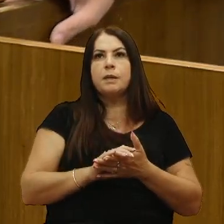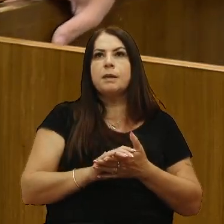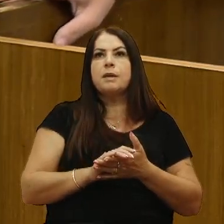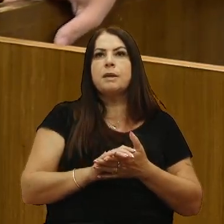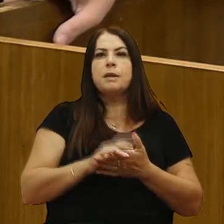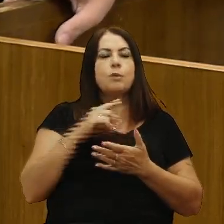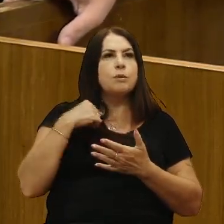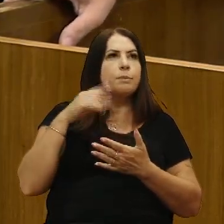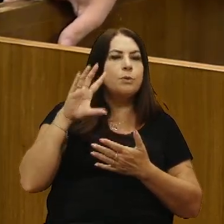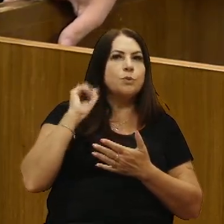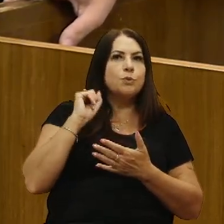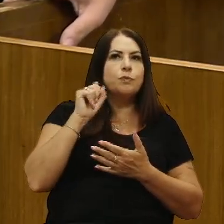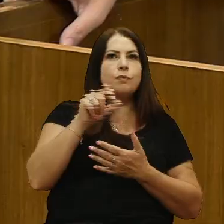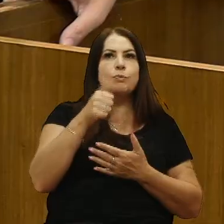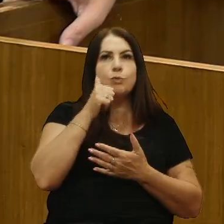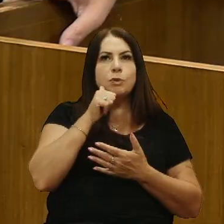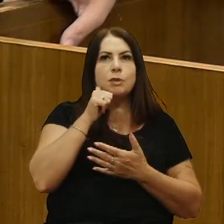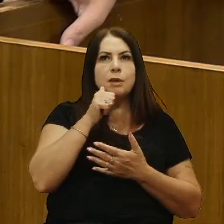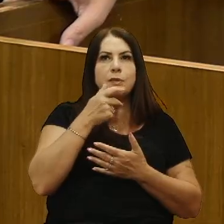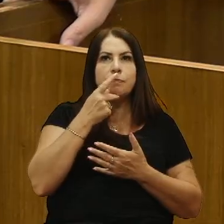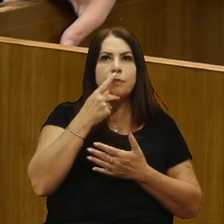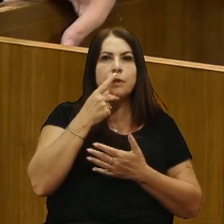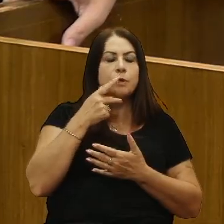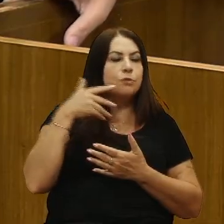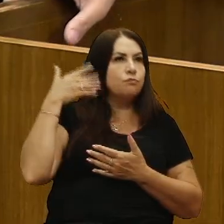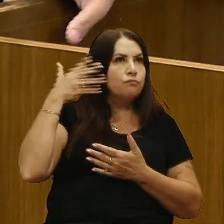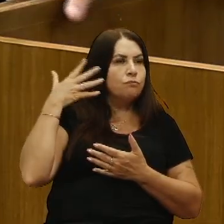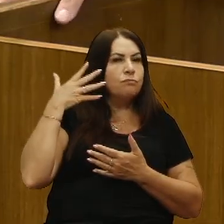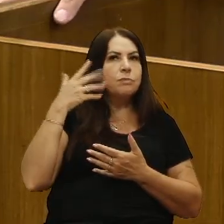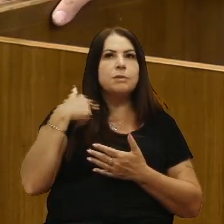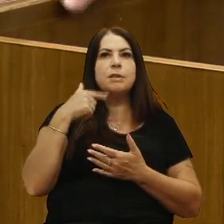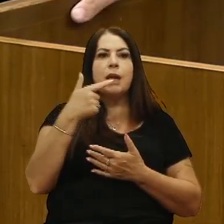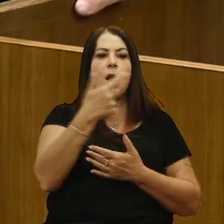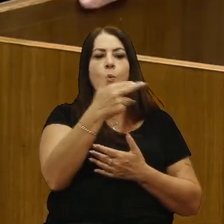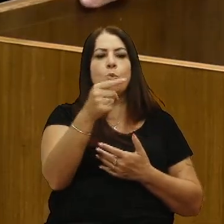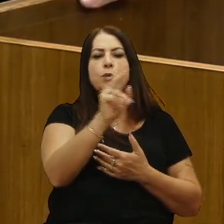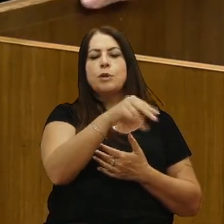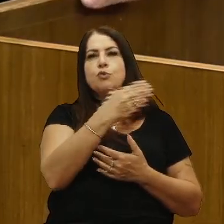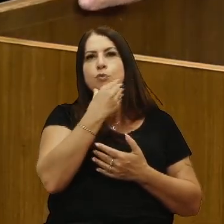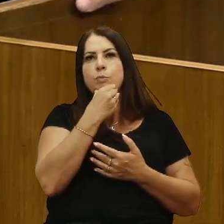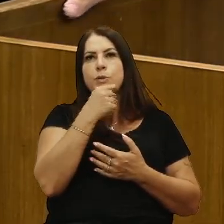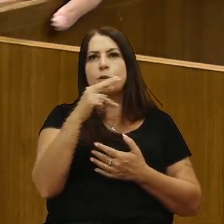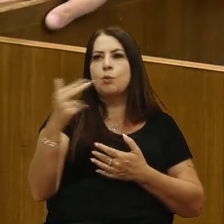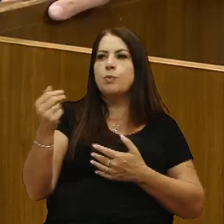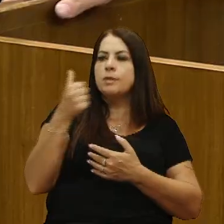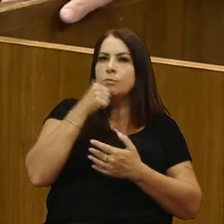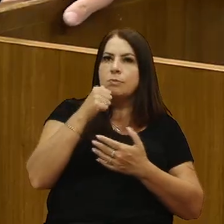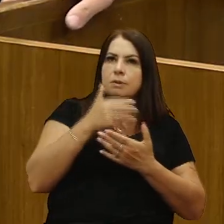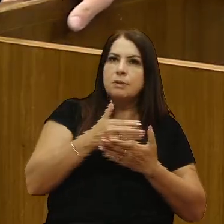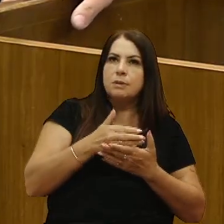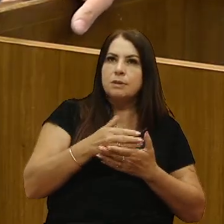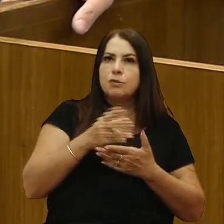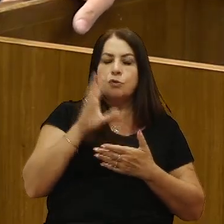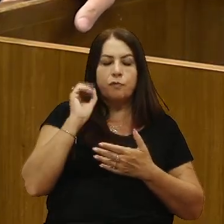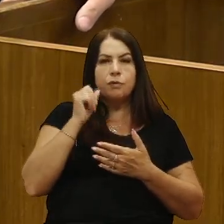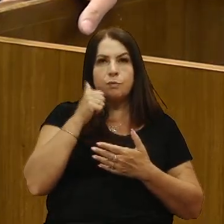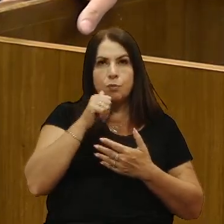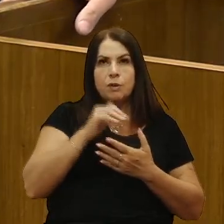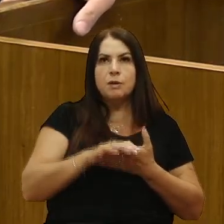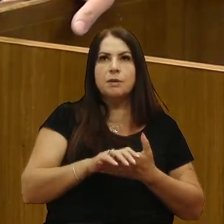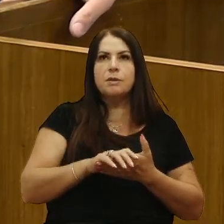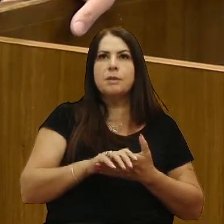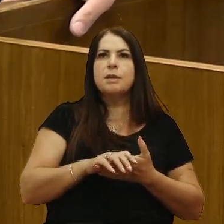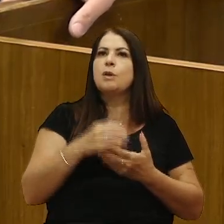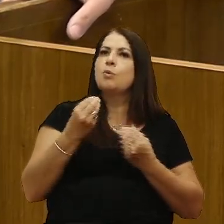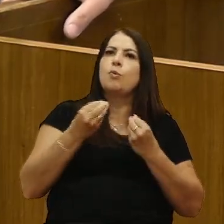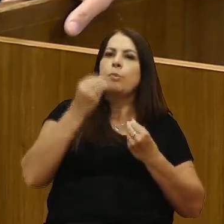eu escuto, né, mulheres reproduzindo um discurso de que tal coisa é de homem, tal coisa é de mulher. Já ouvi de mulheres, né? Ah, Andressa,